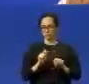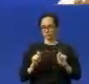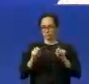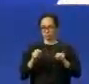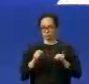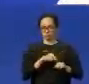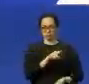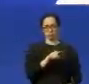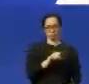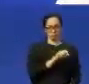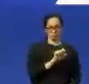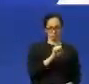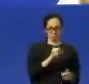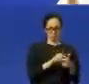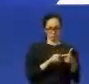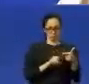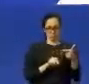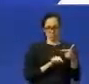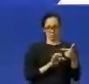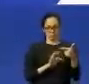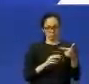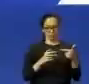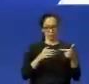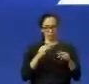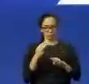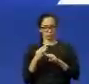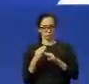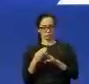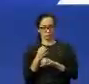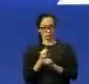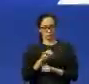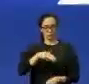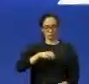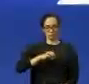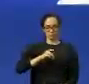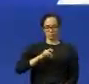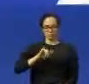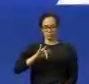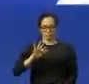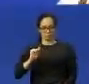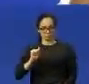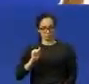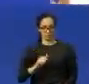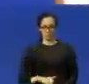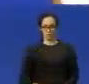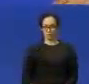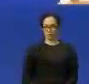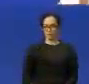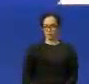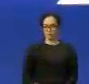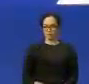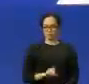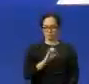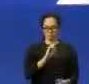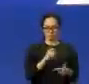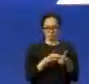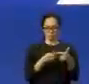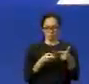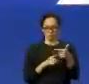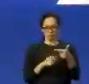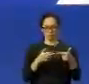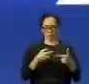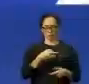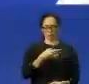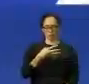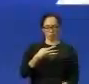ΔE sobre ΔT no MOVE é igual à média aritmética das velocidades. Então, nós vamos encontrar D sobre 1 igual a 14